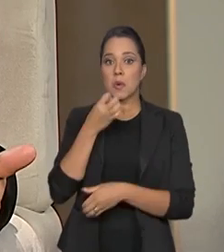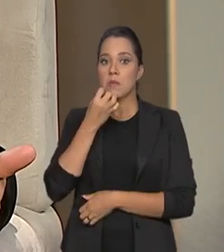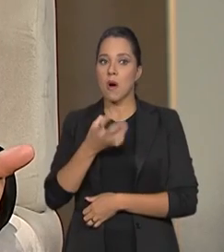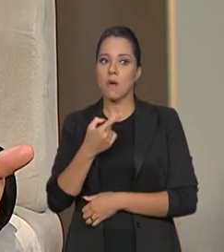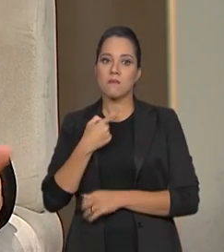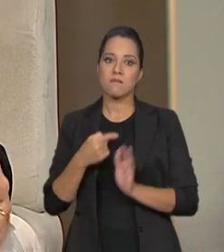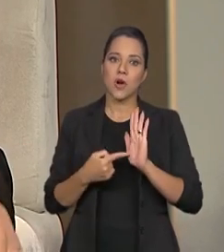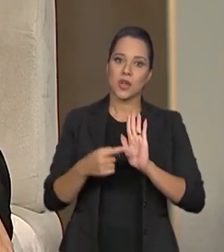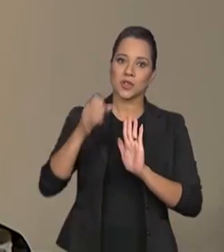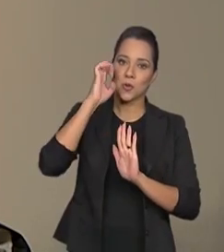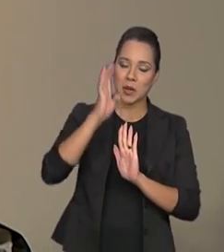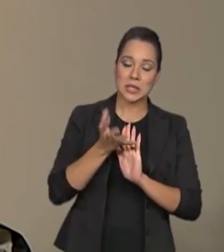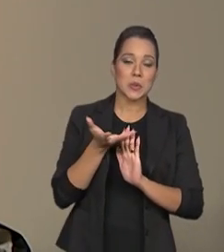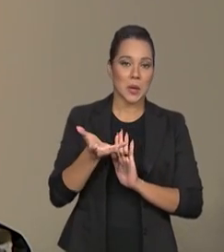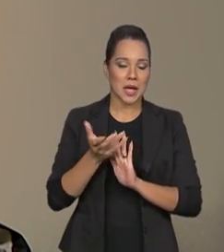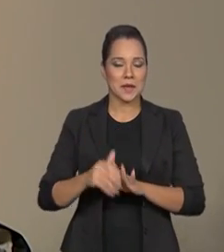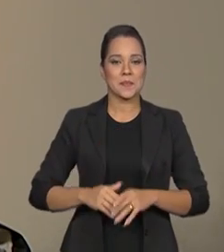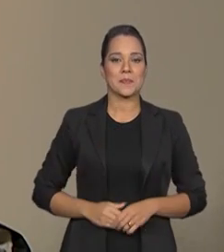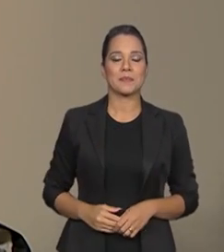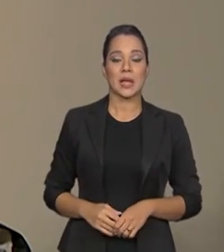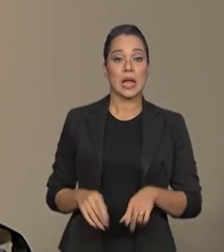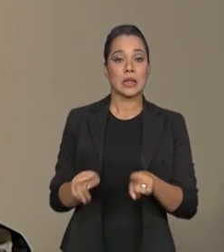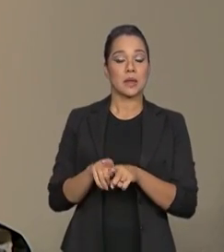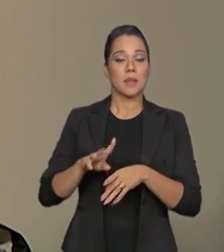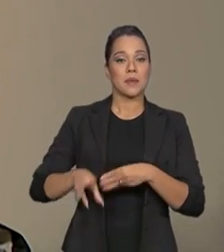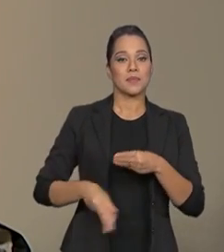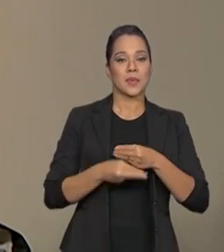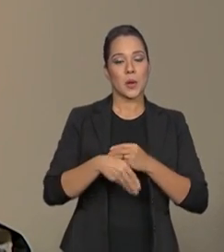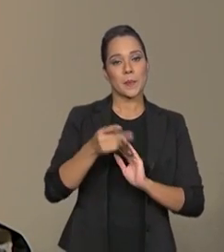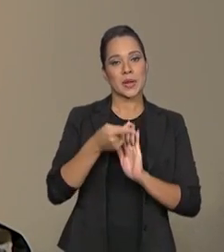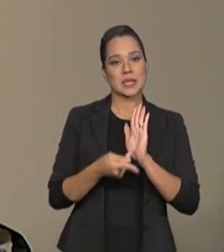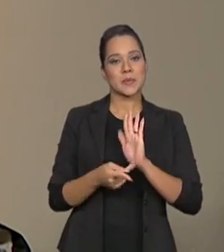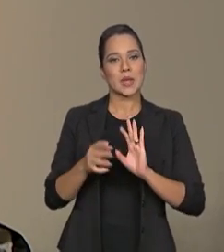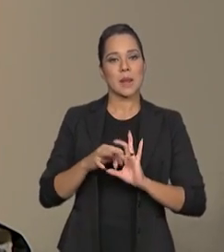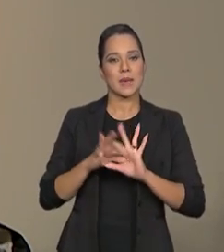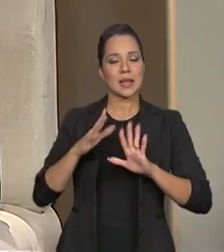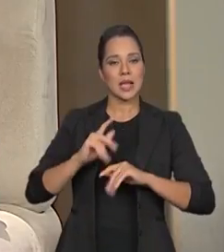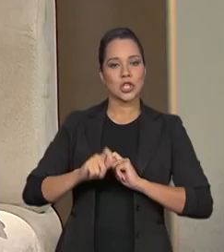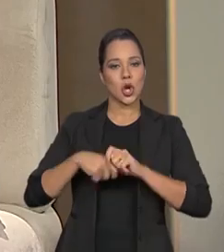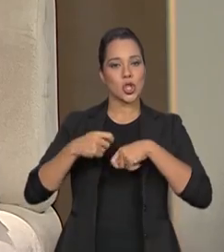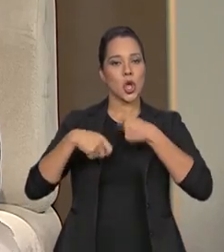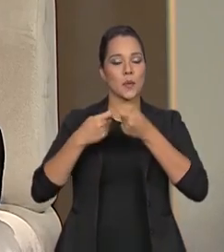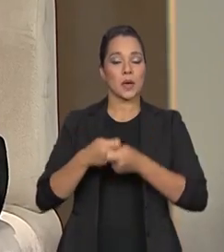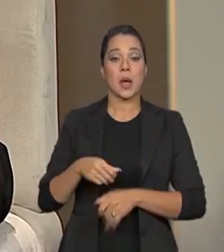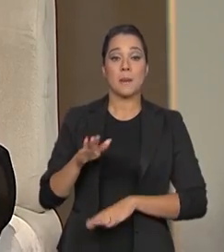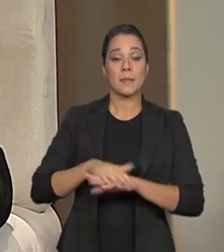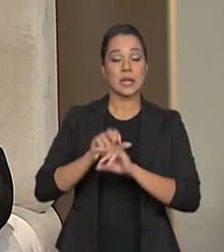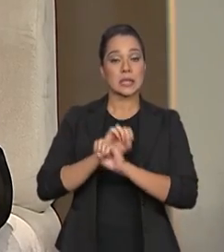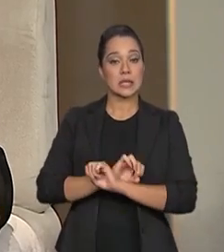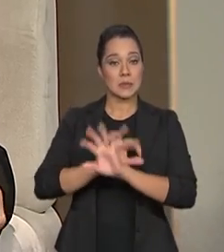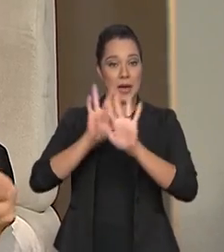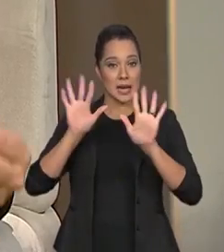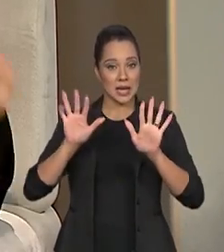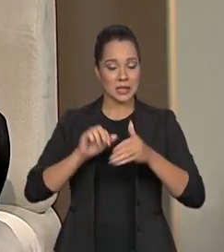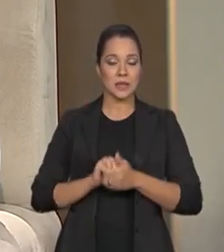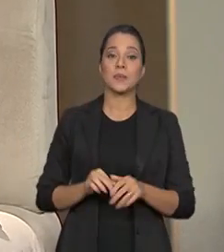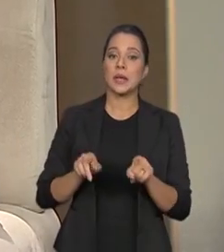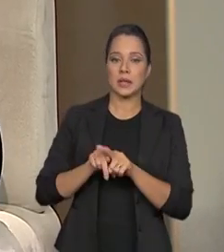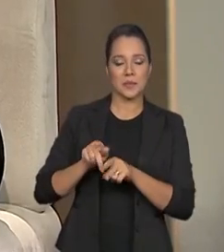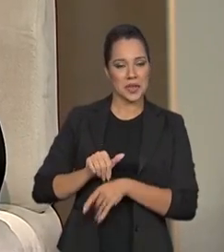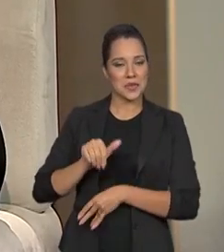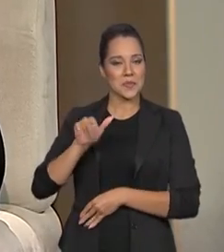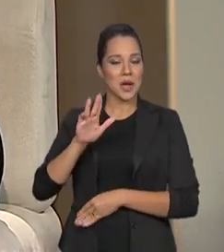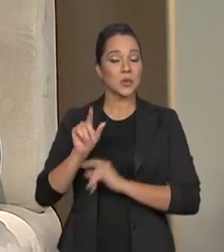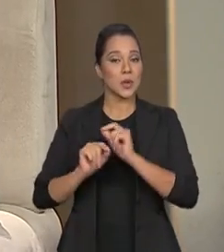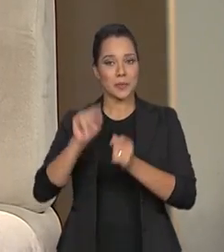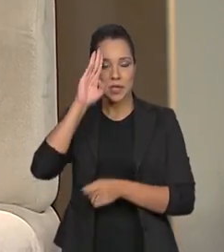desejo do estado brasileiro e incorporando esses princípios da Liberdade Econômica dando mais transparência trazendo mais